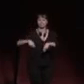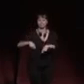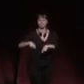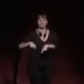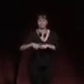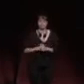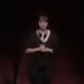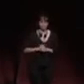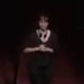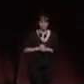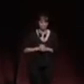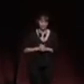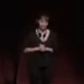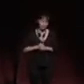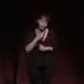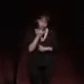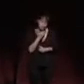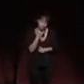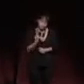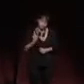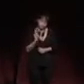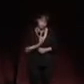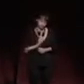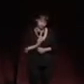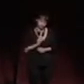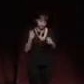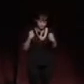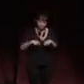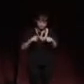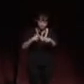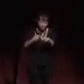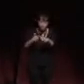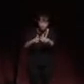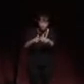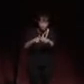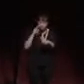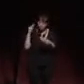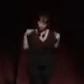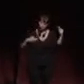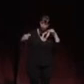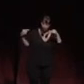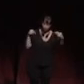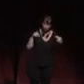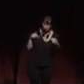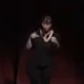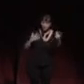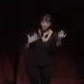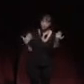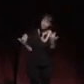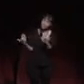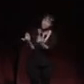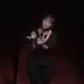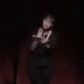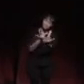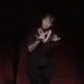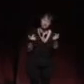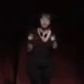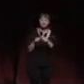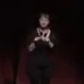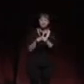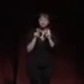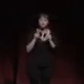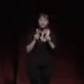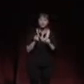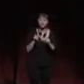não tem escapatória. A gente precisa se debruçar nos problemas junto com o outro, até para driblar, até